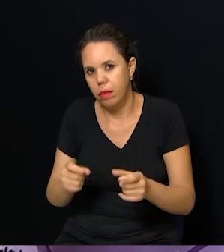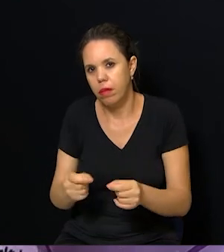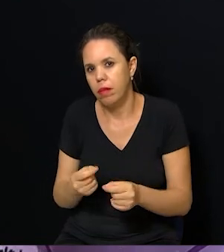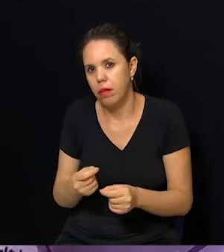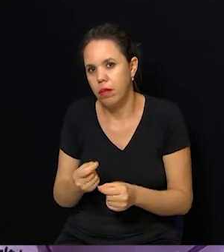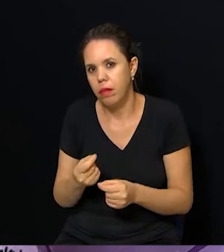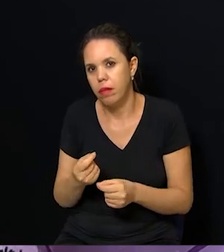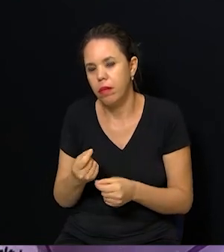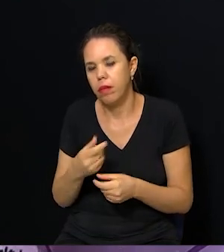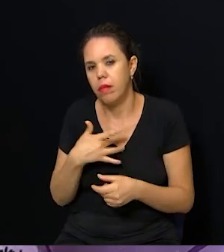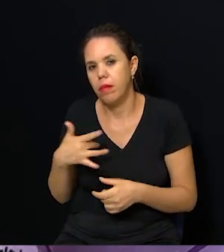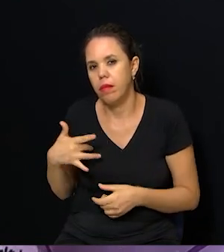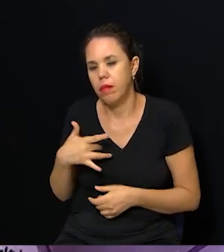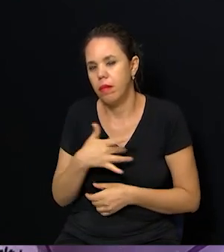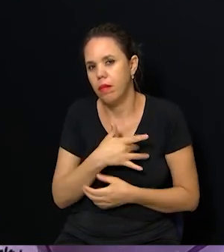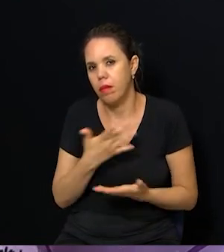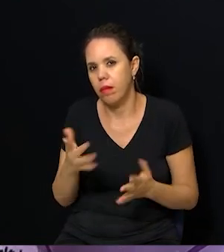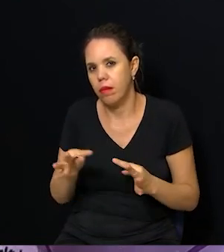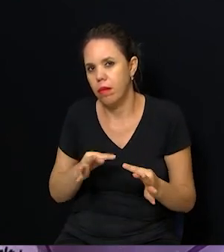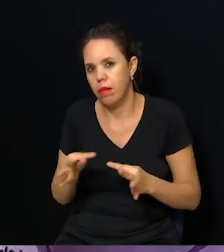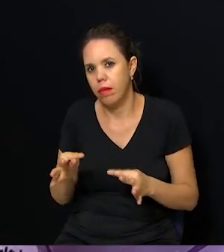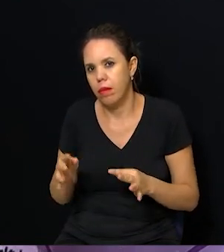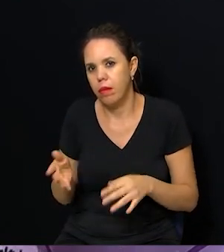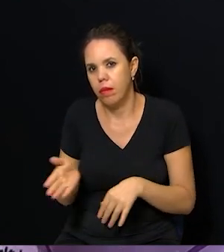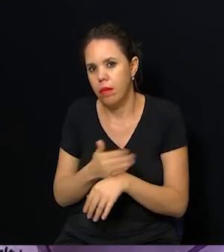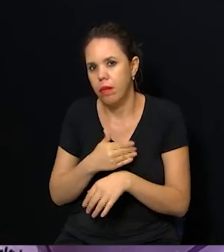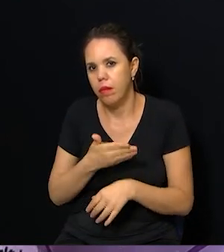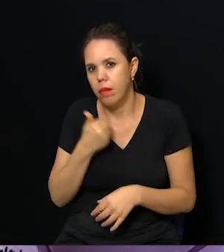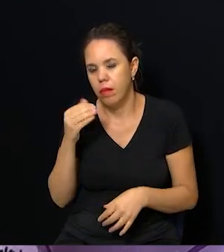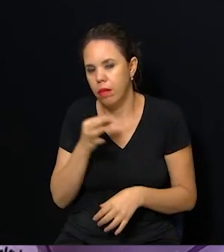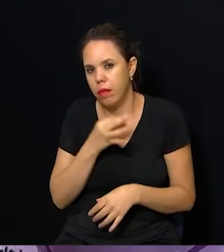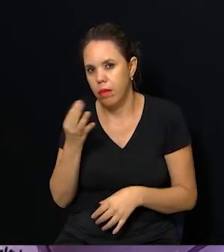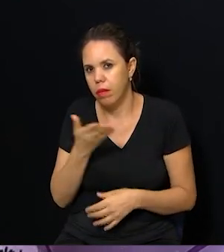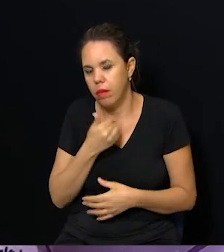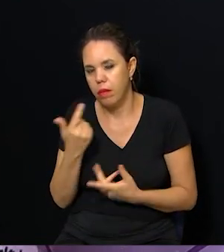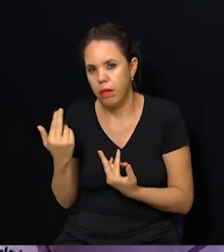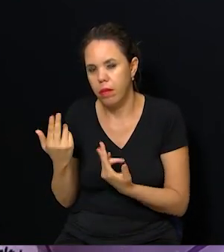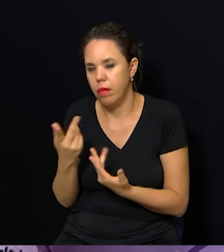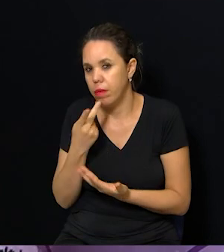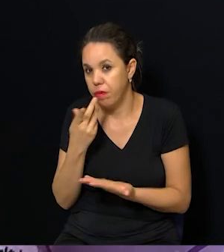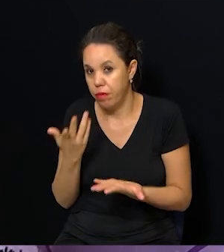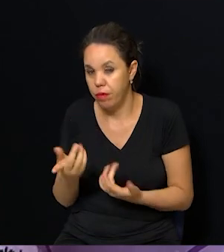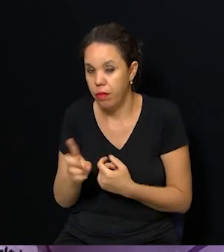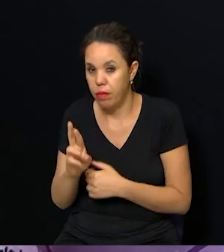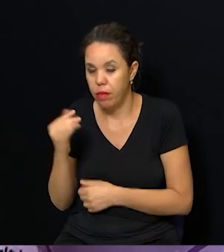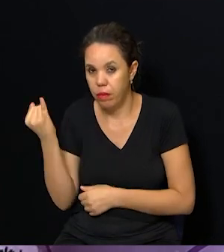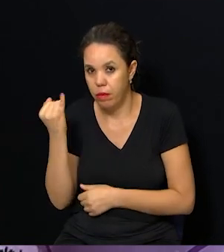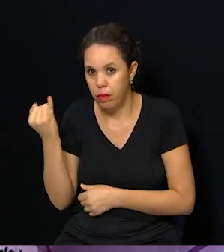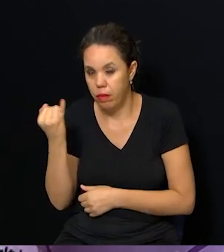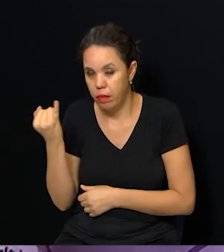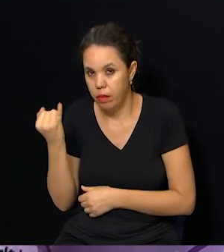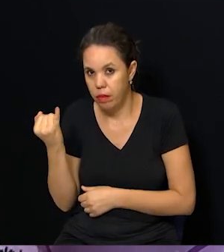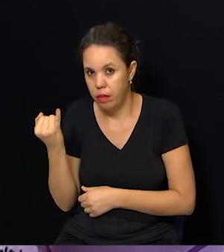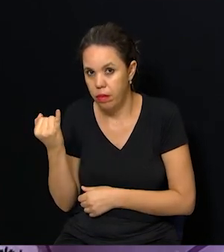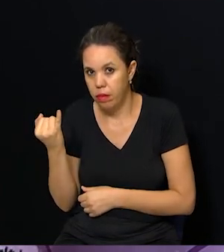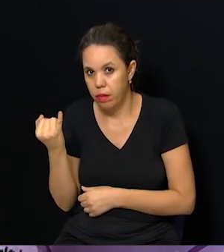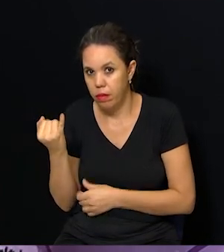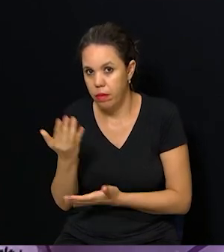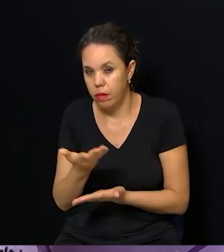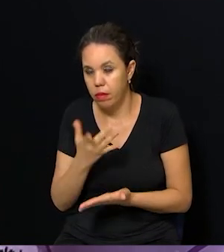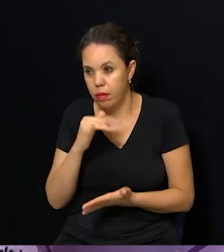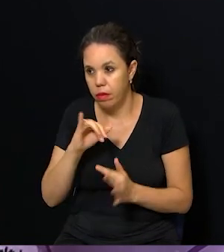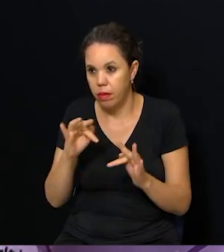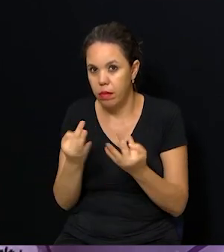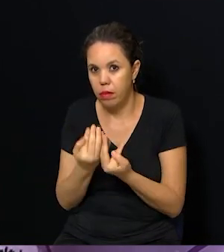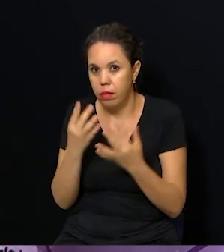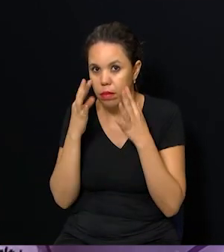câncer, muita saúde. Tratamento precoce, diagnóstico precoce, como o doutor disse, é muito importante, então Fiquem aí,